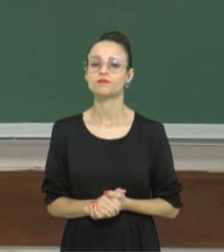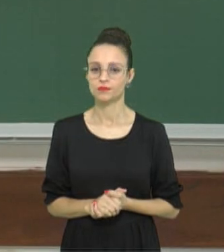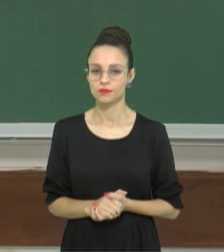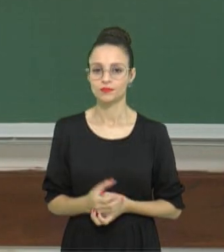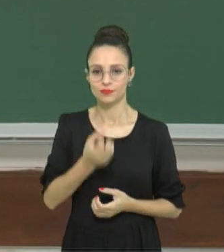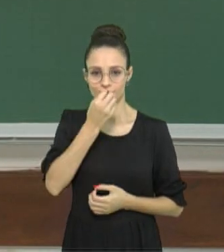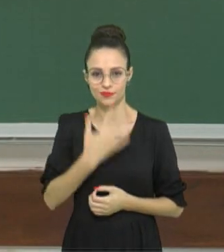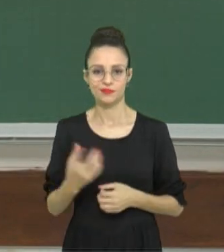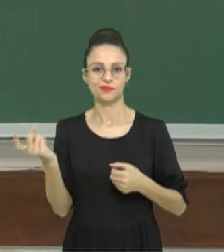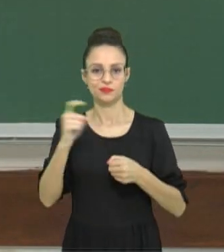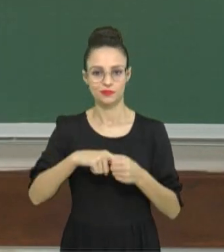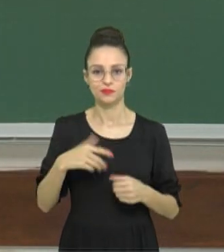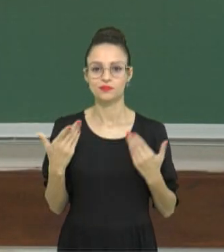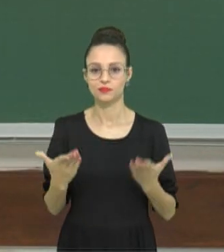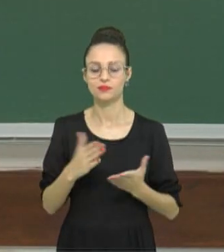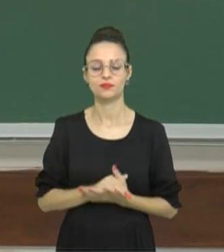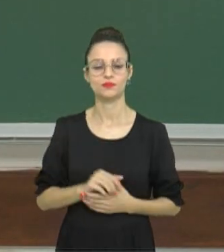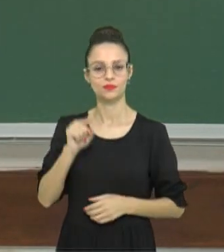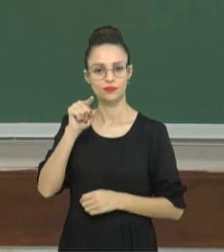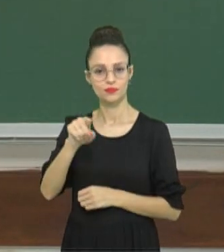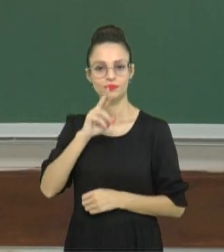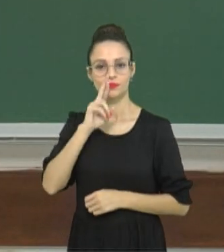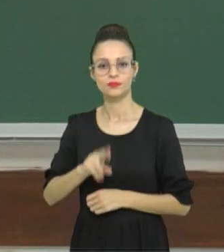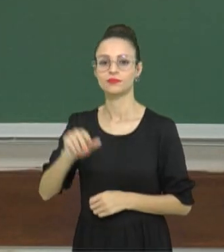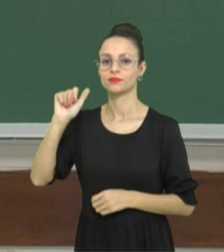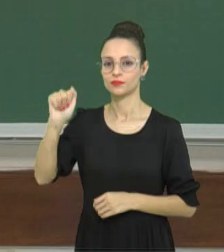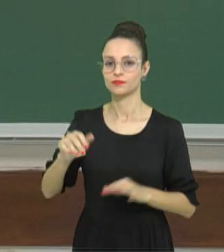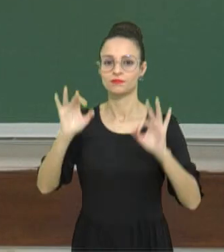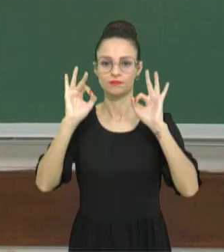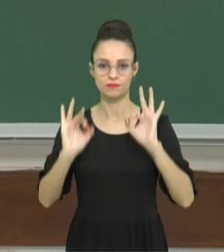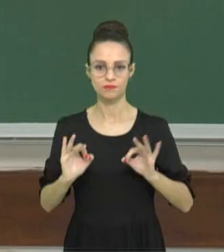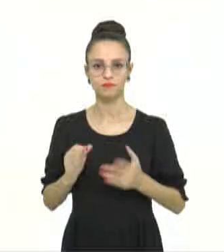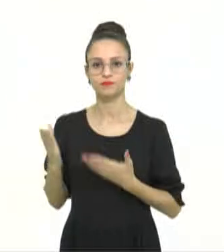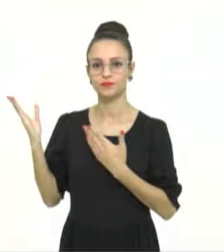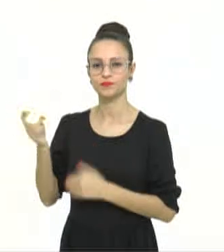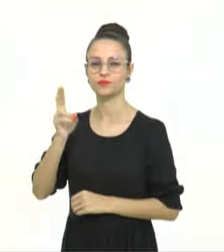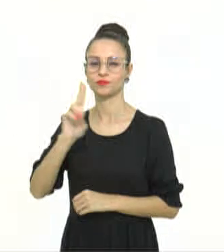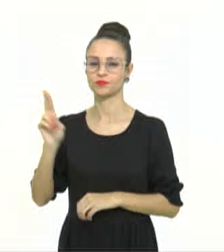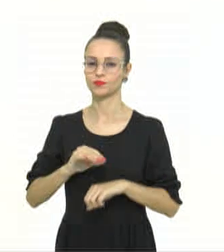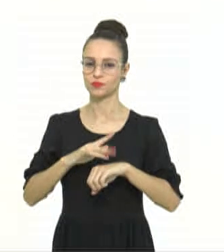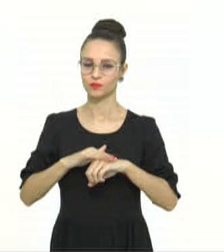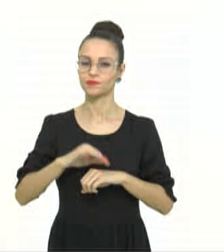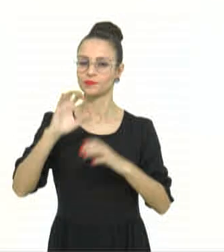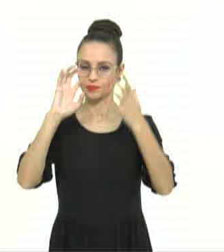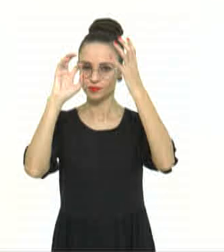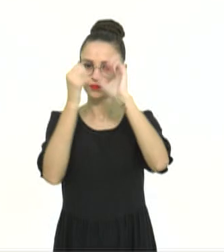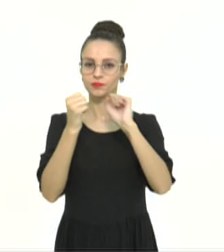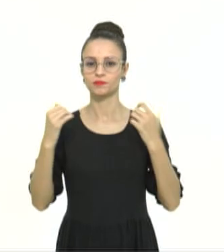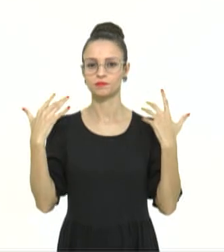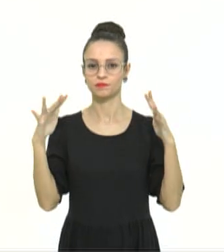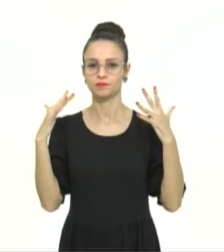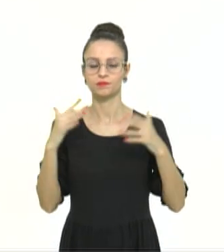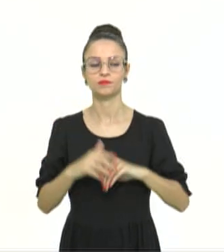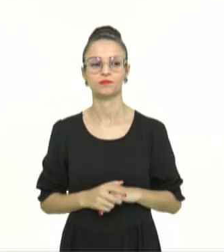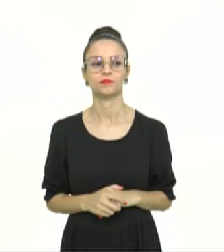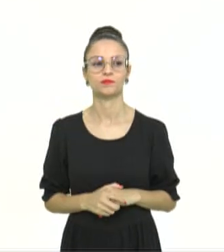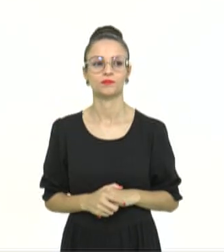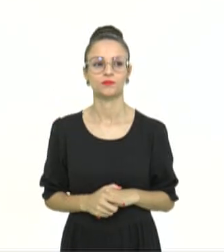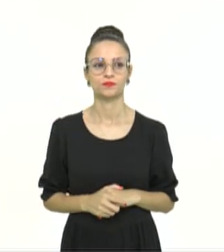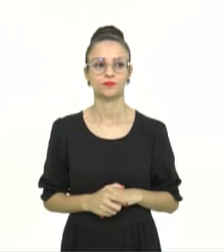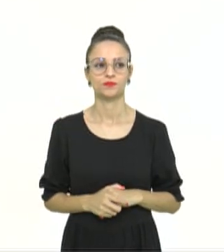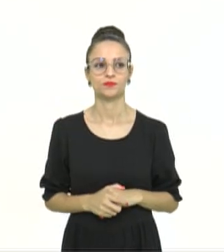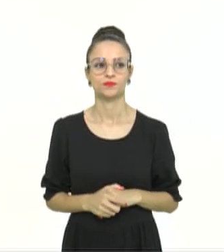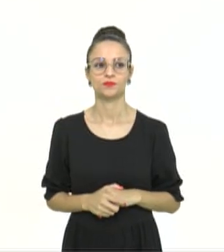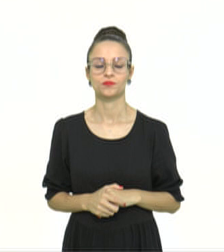Muito bem, estamos de volta. E se você falou alternativa A, anorexia e bulimia, você acertou. Parabéns. Então vamos